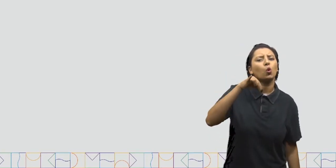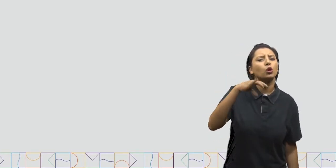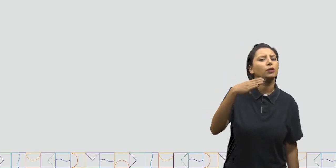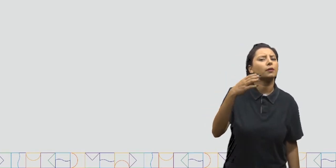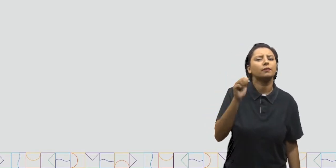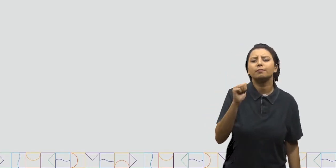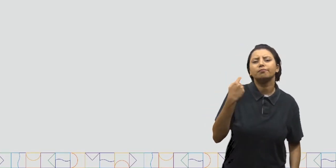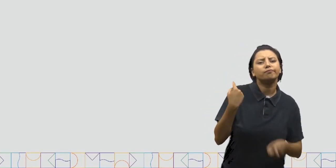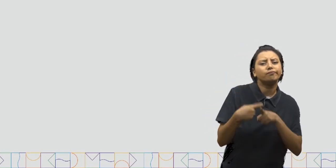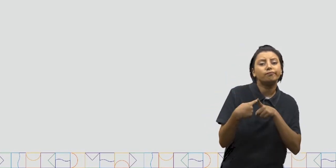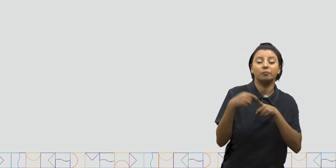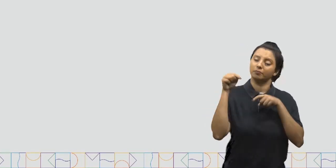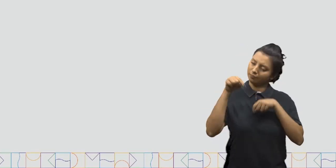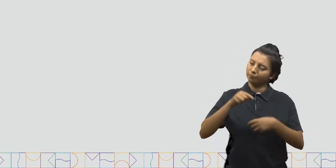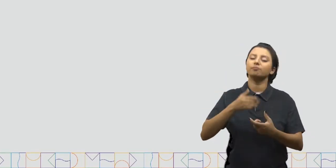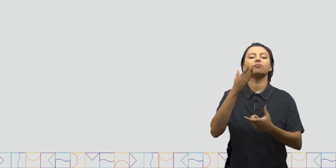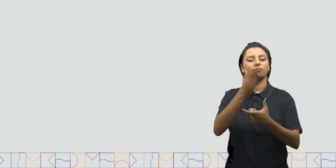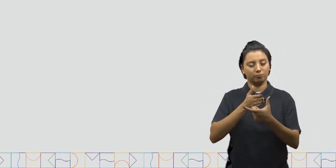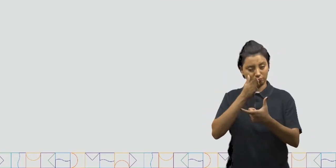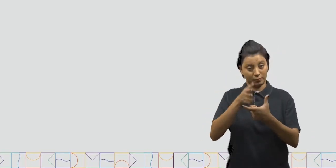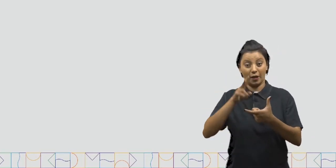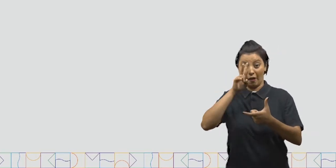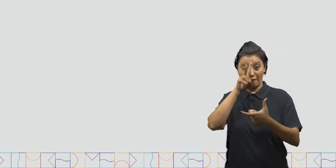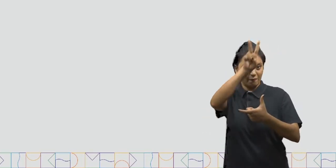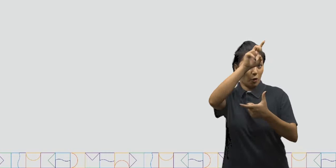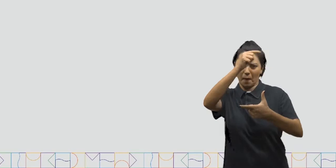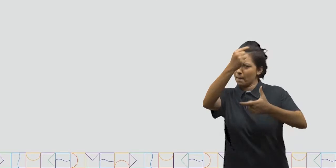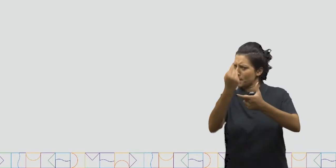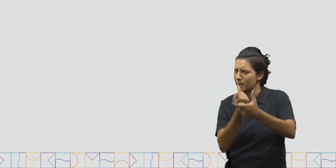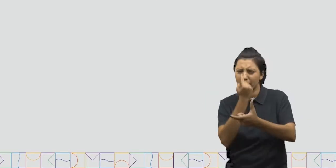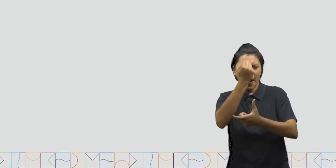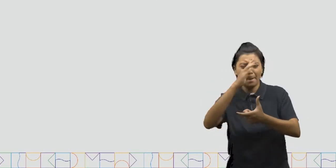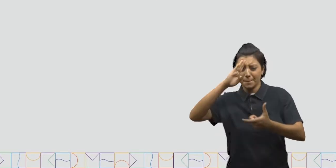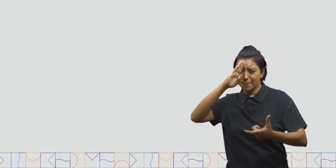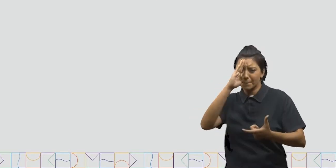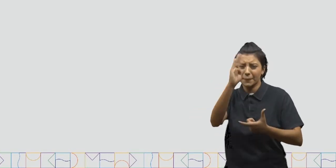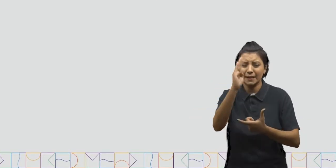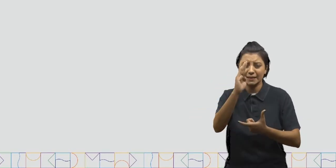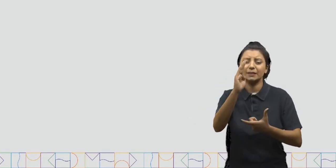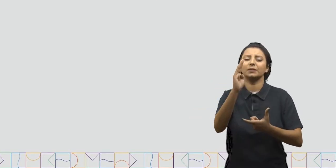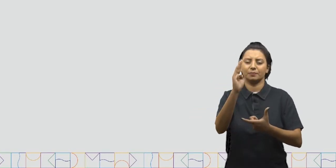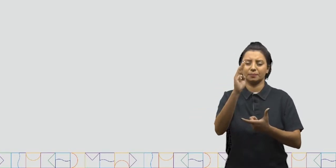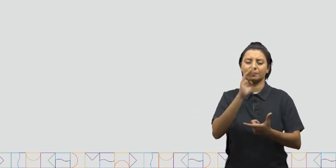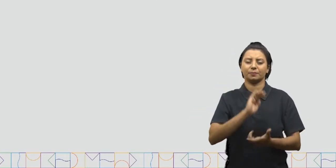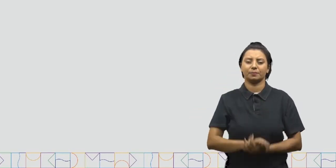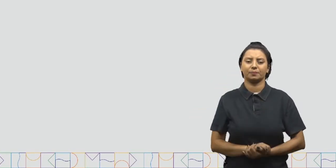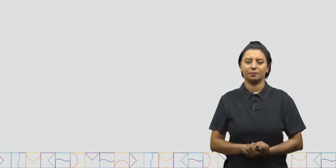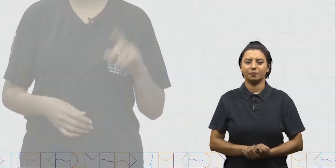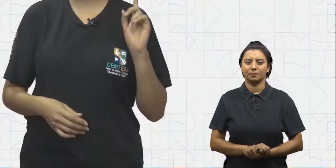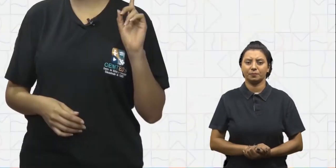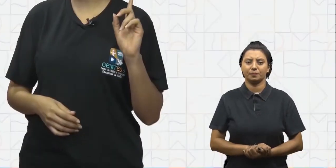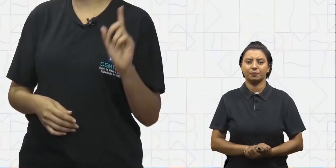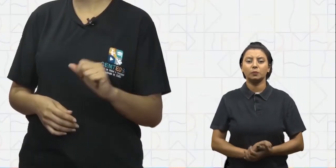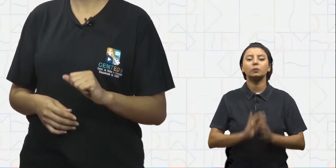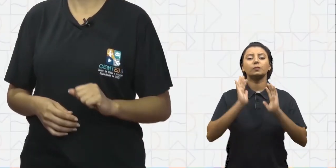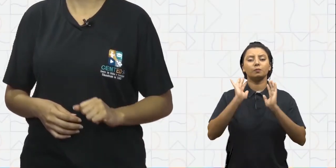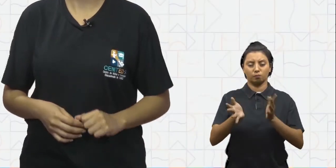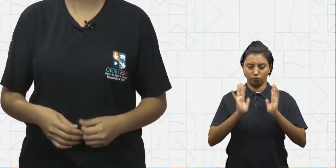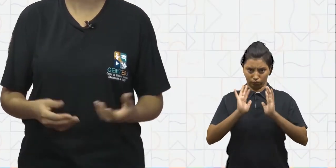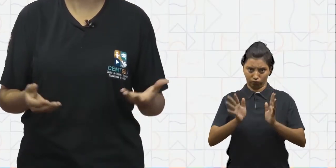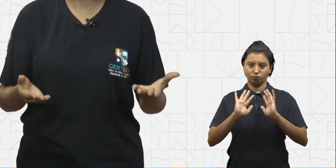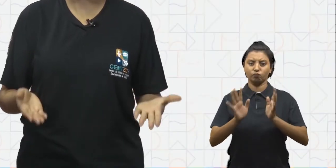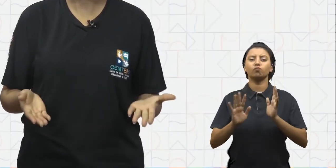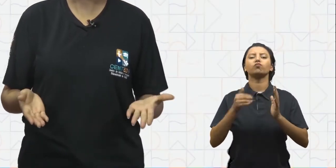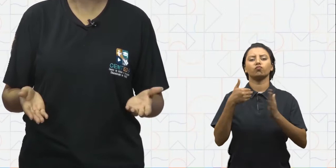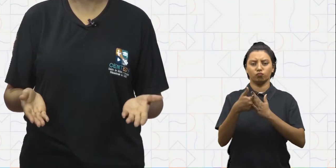justamente porque é a sílaba mais forte na frente de todas as outras que existirem na palavra. Nós já havíamos